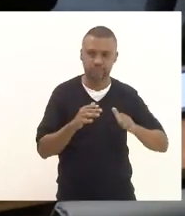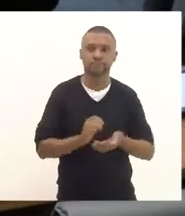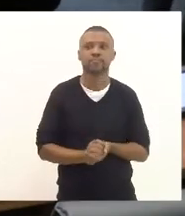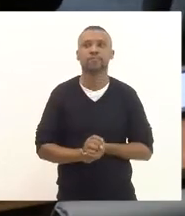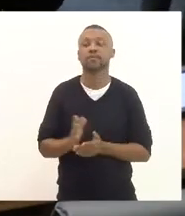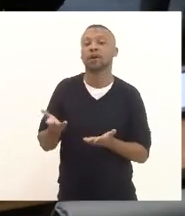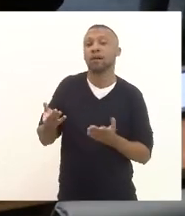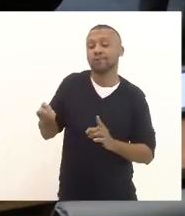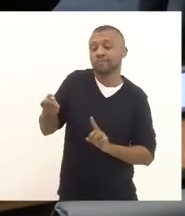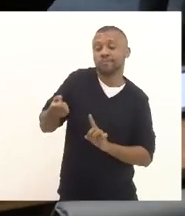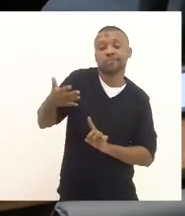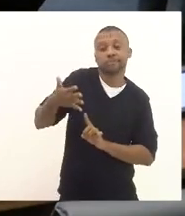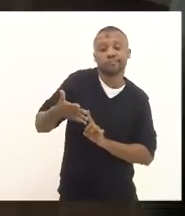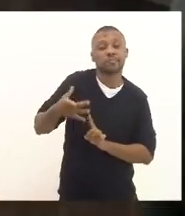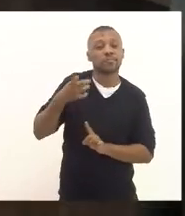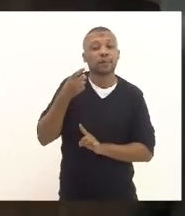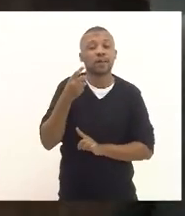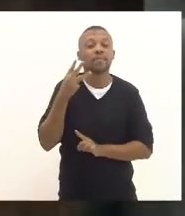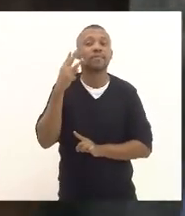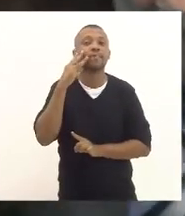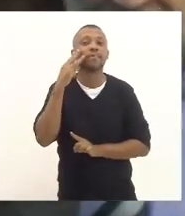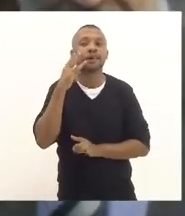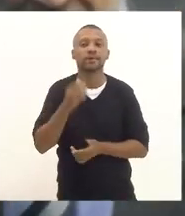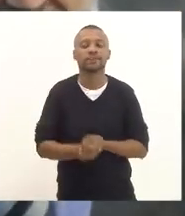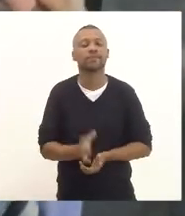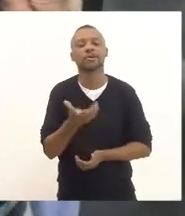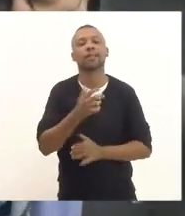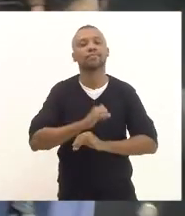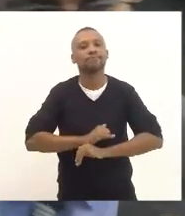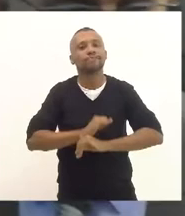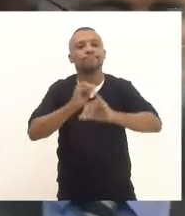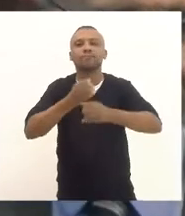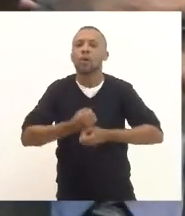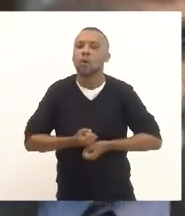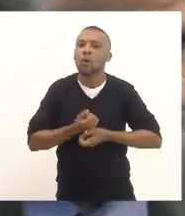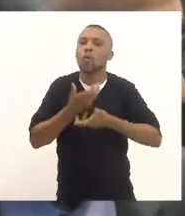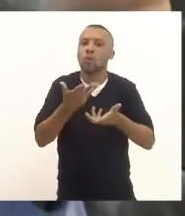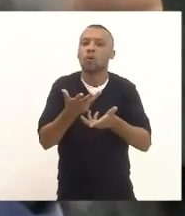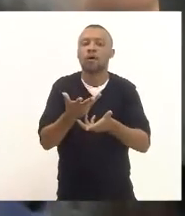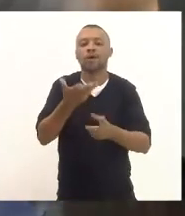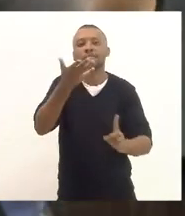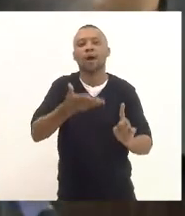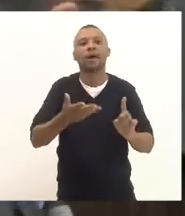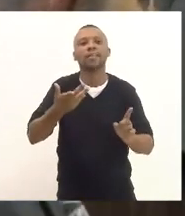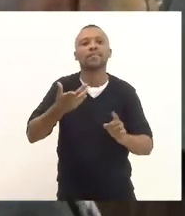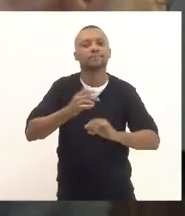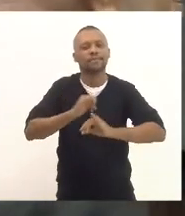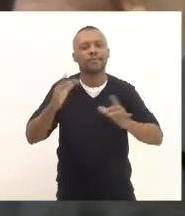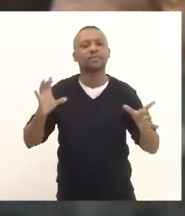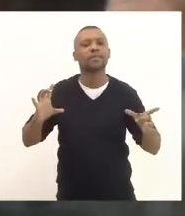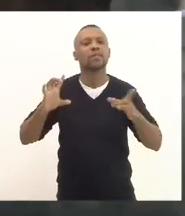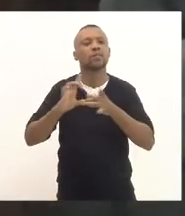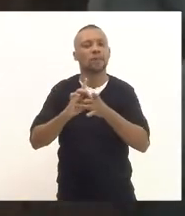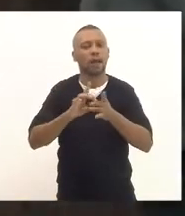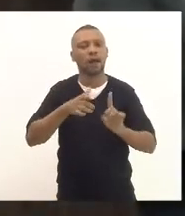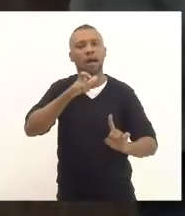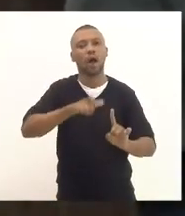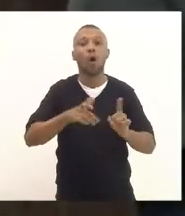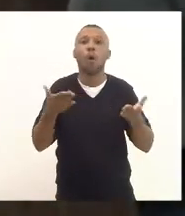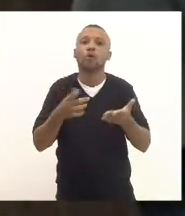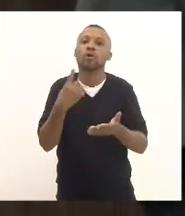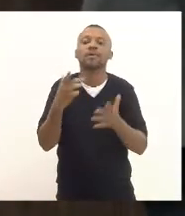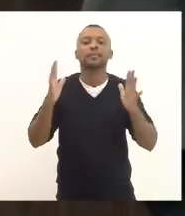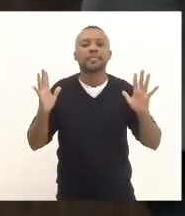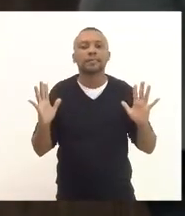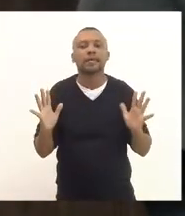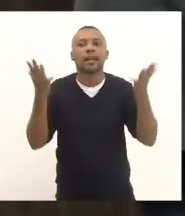waldeck Carneiro Presidente quero fazer uma manifestação aqui que você excelência vai se associar a ela que hoje a gente